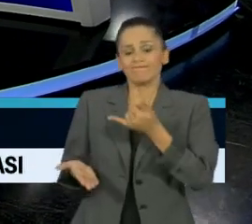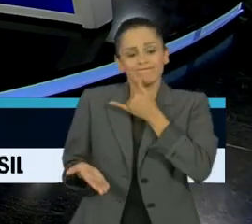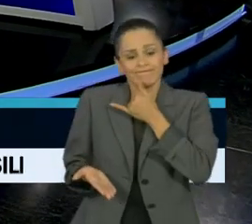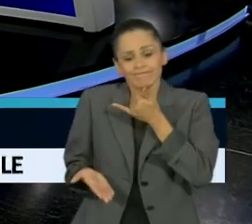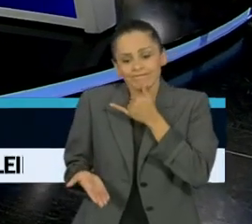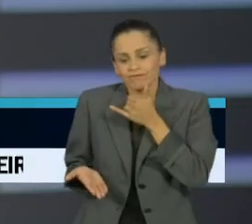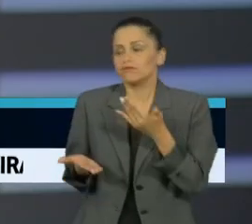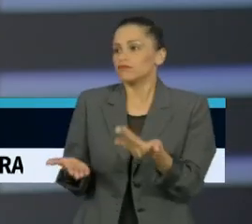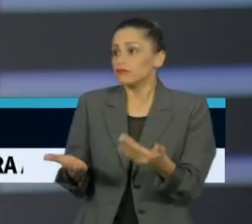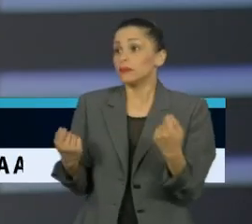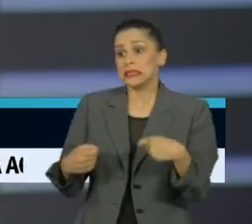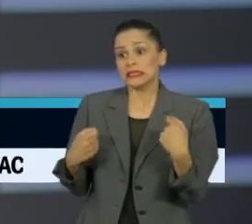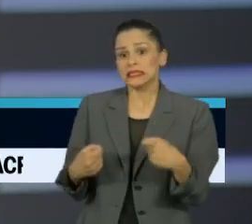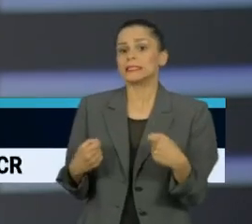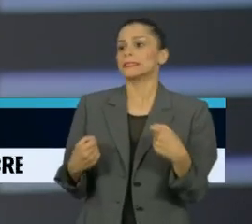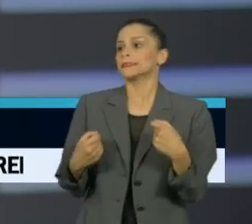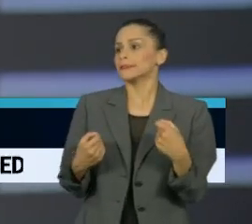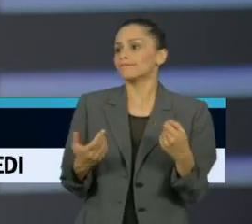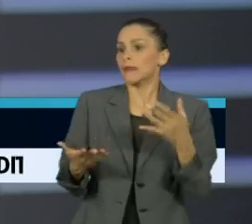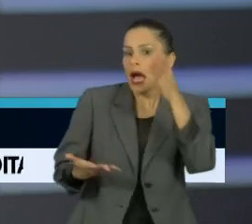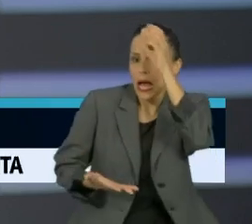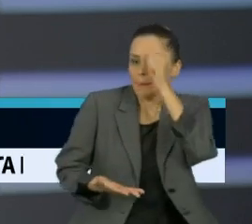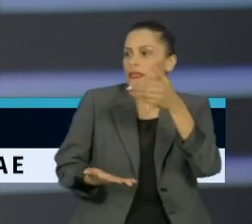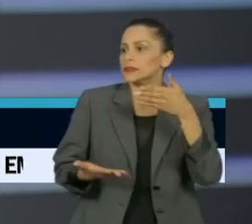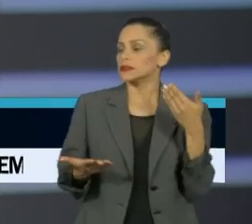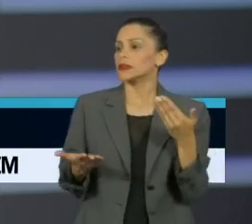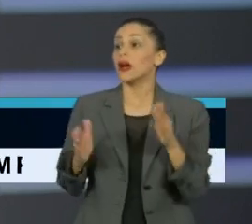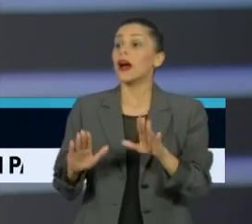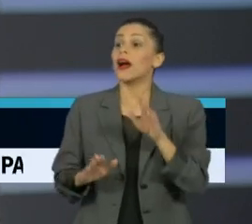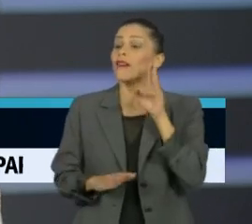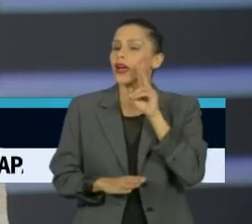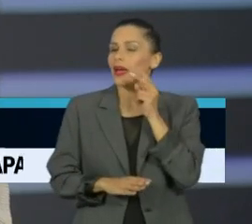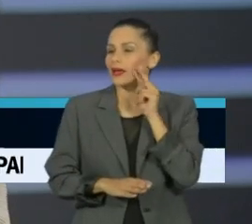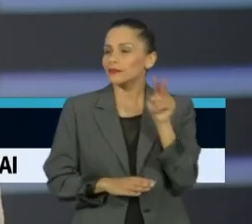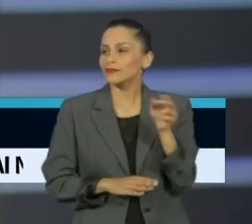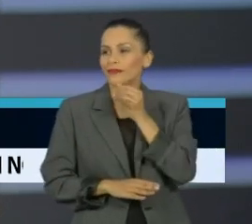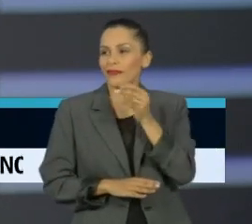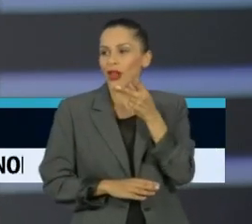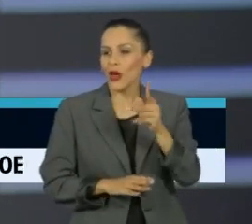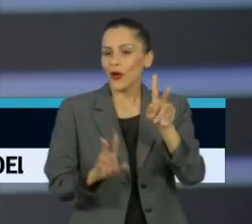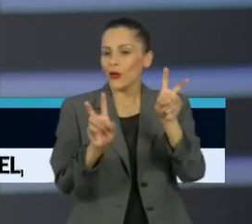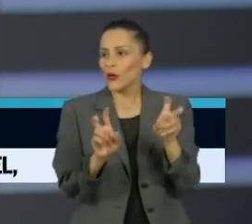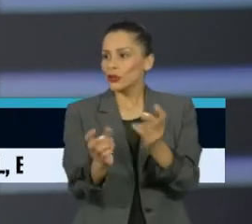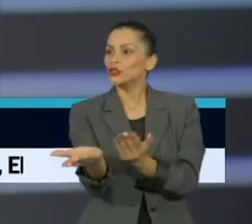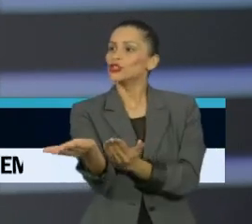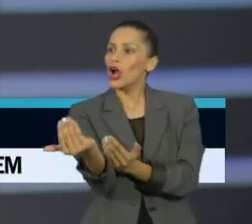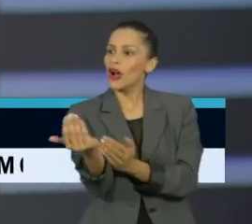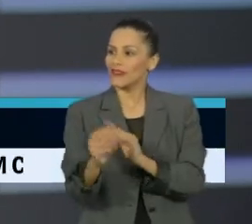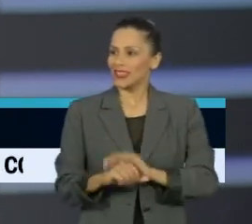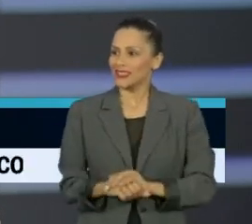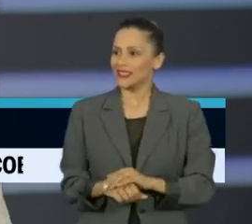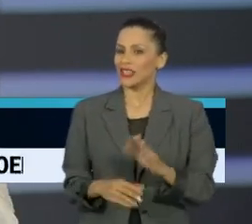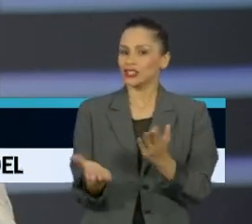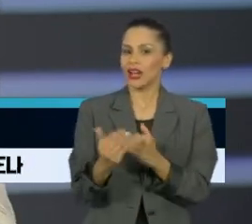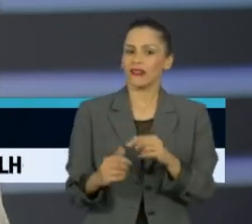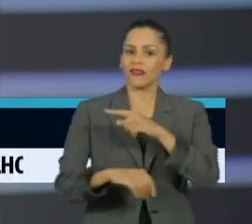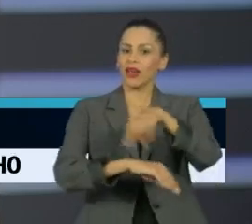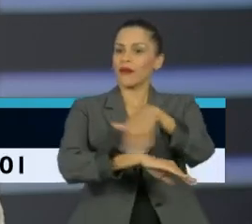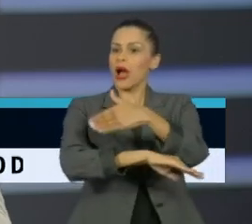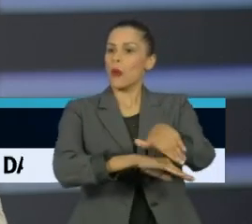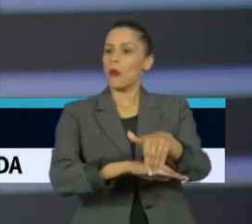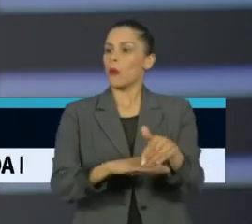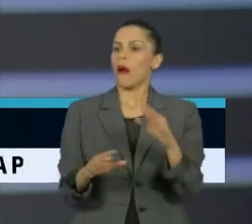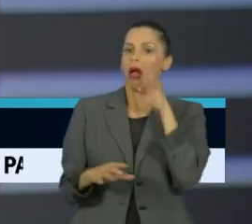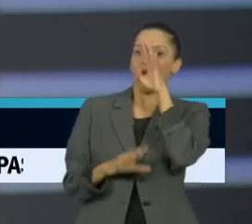e a história do jovem acho muito importante que o jovem acaba levando para casa o vírus então eles tudo